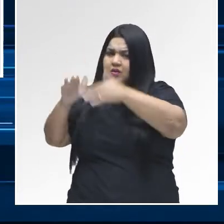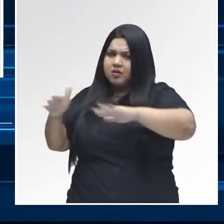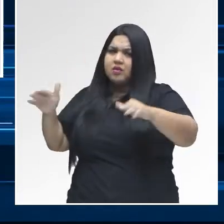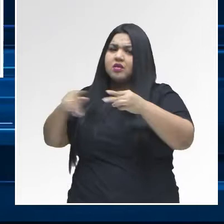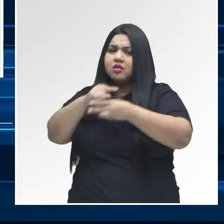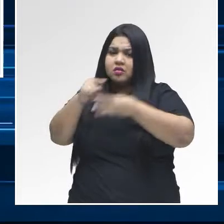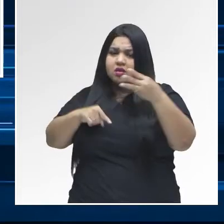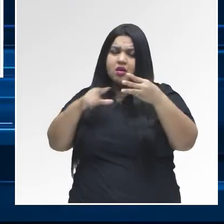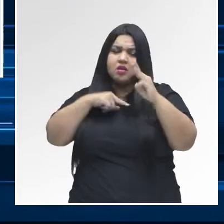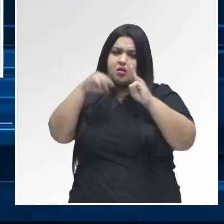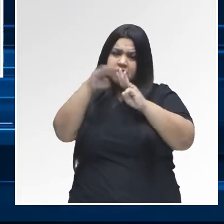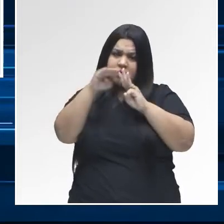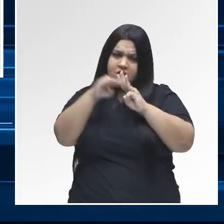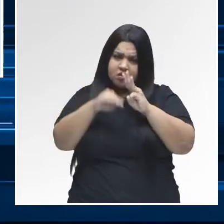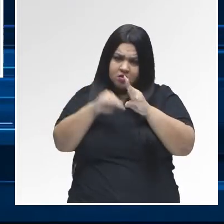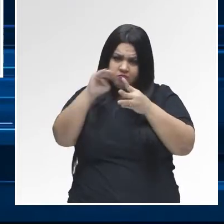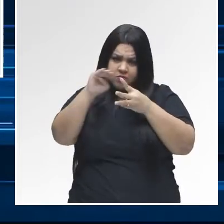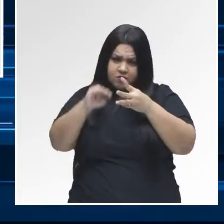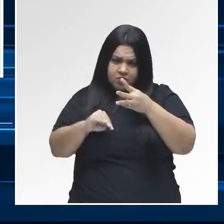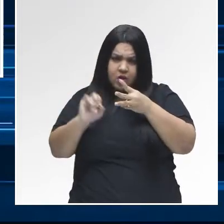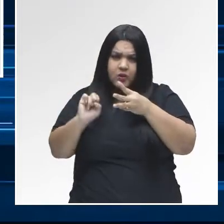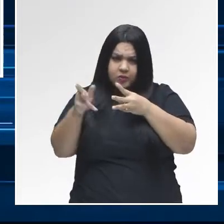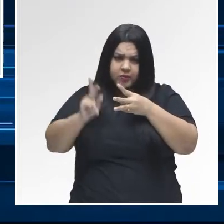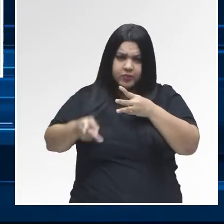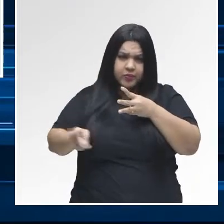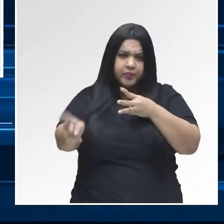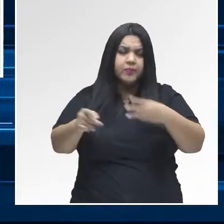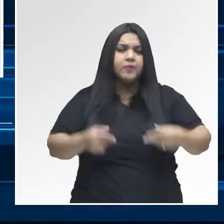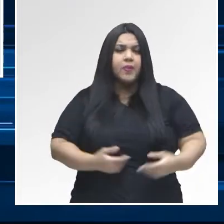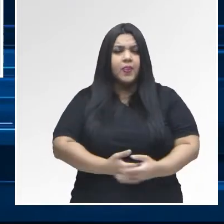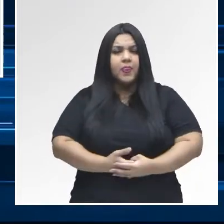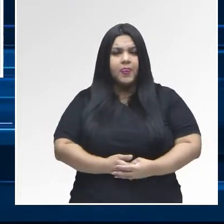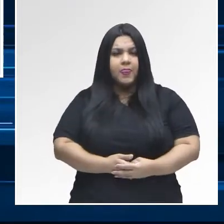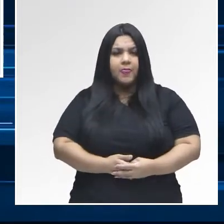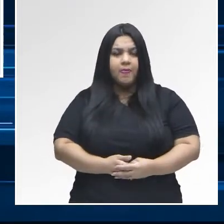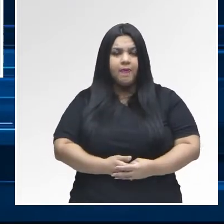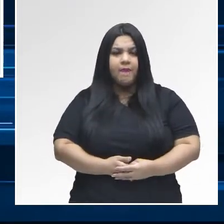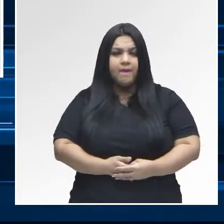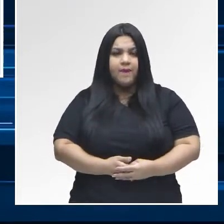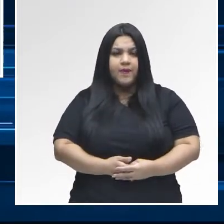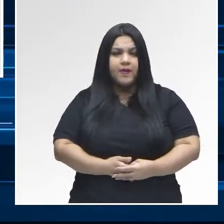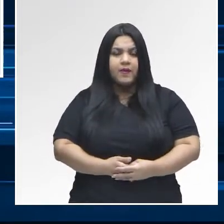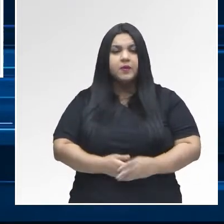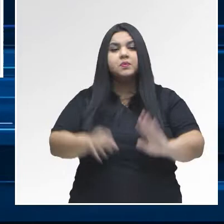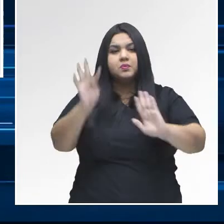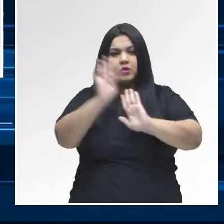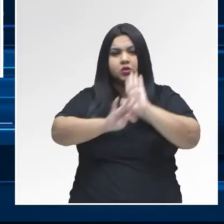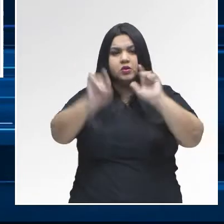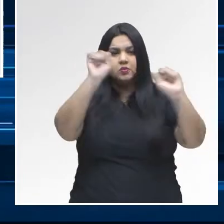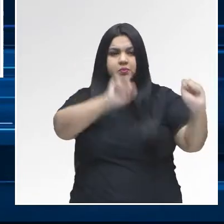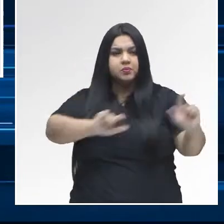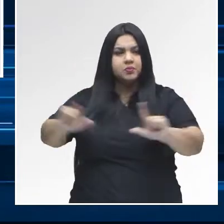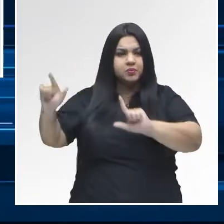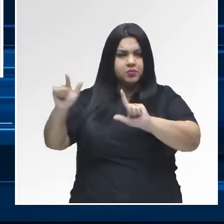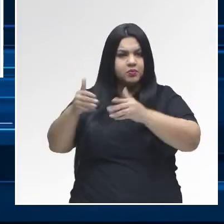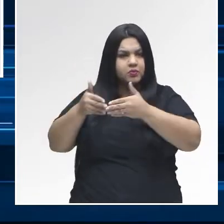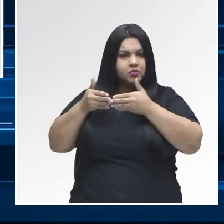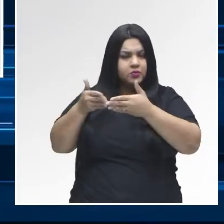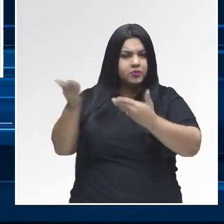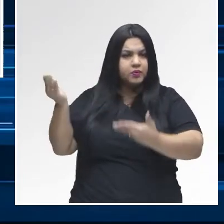foram extraídas, tiradas à força. Continuando. Vamos lá no nosso texto. Pode passar, por favor.